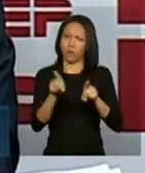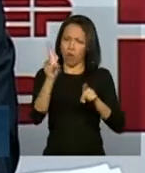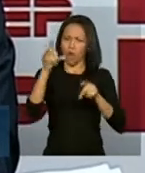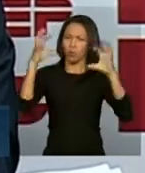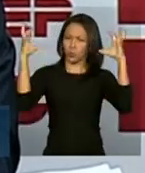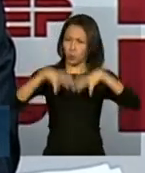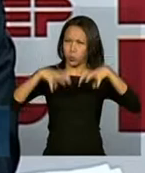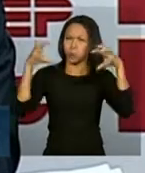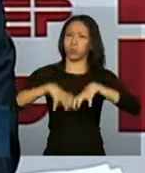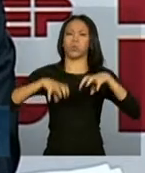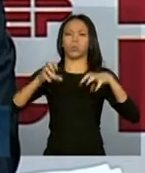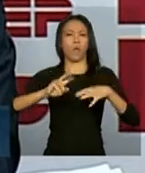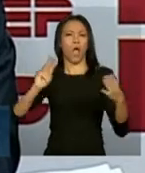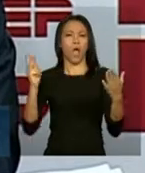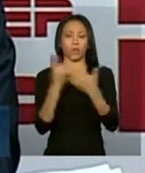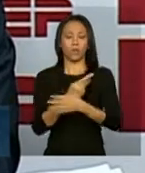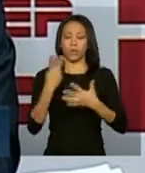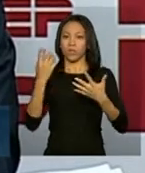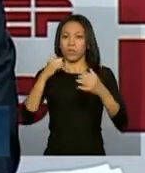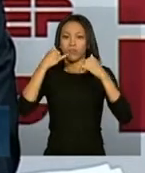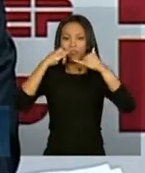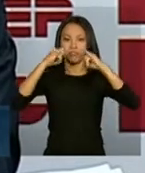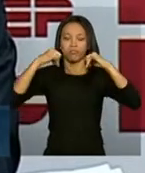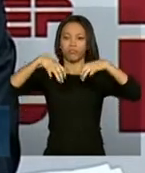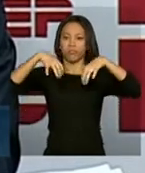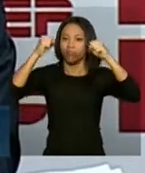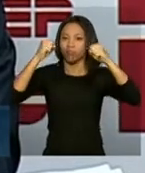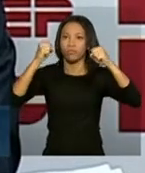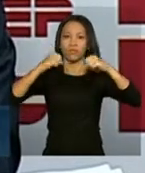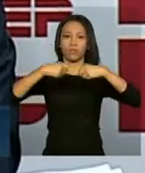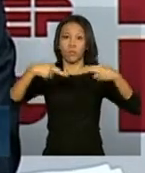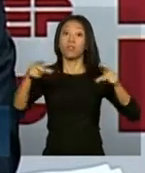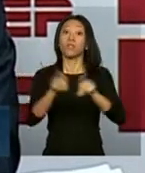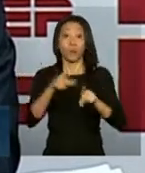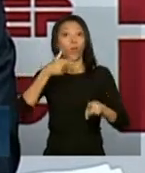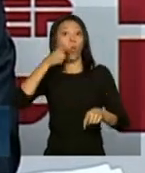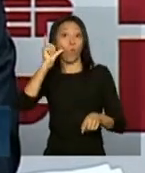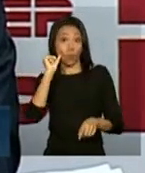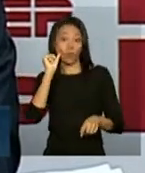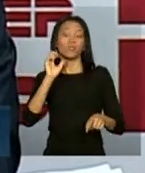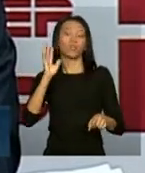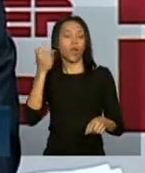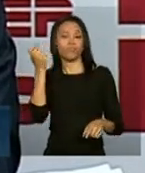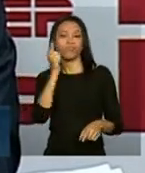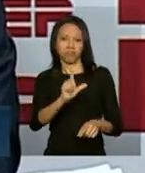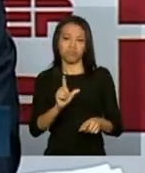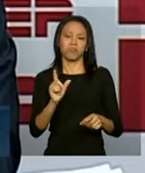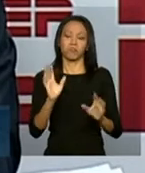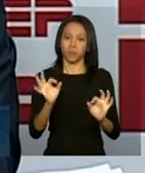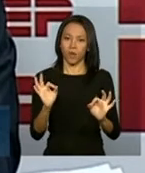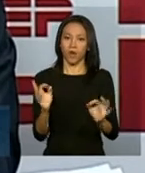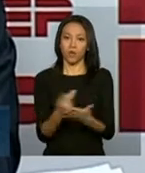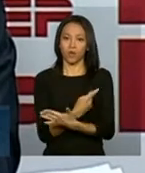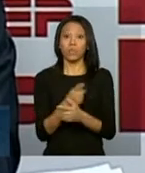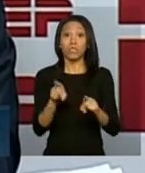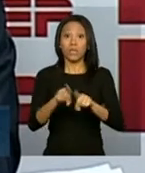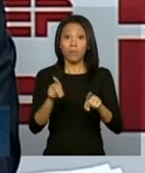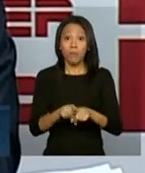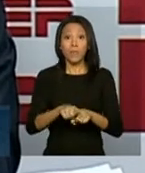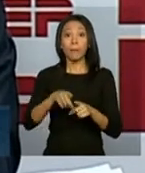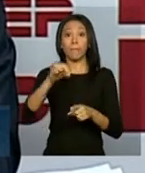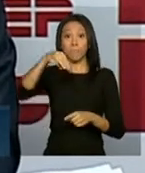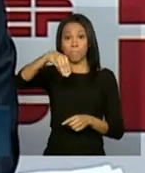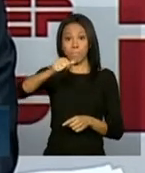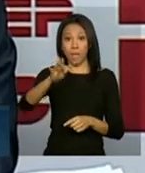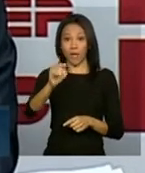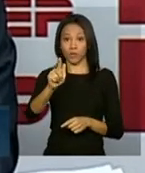e houve a queda de energia em algumas escolas. Lá também, no Rio Grande do Sul, ontem foram superadas. E tivemos no Mato Grosso também uma chuva